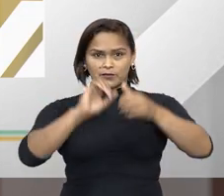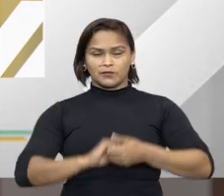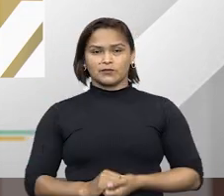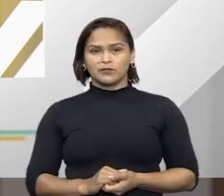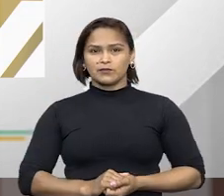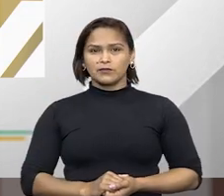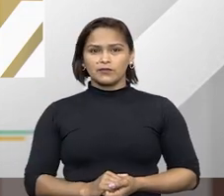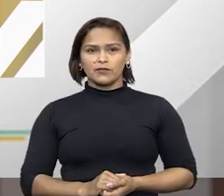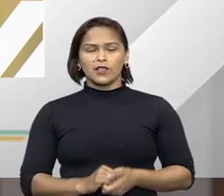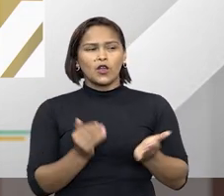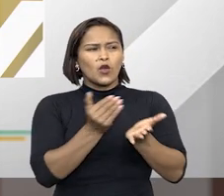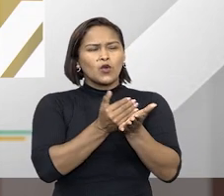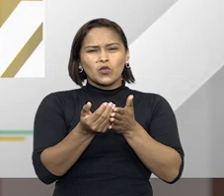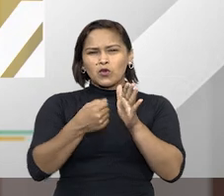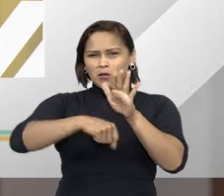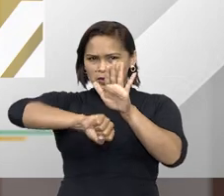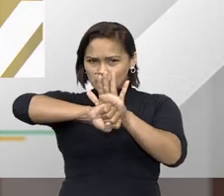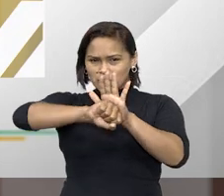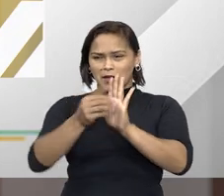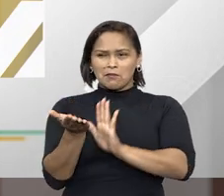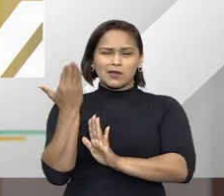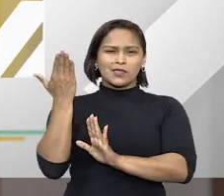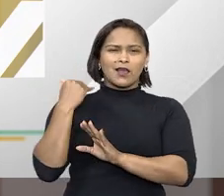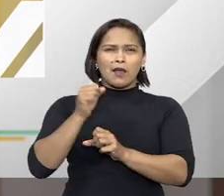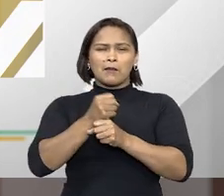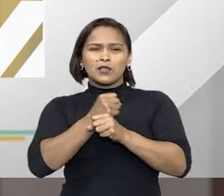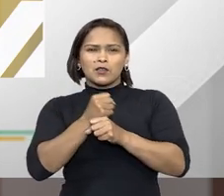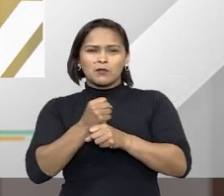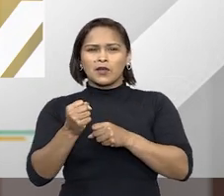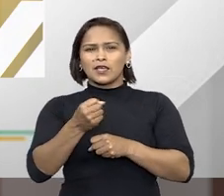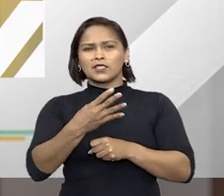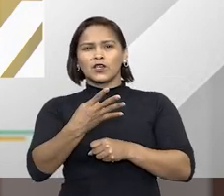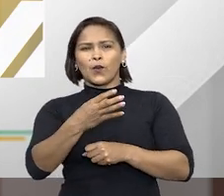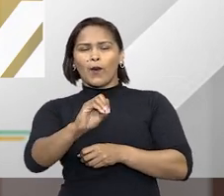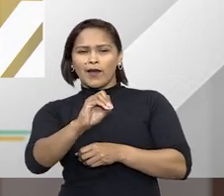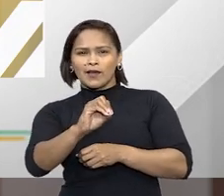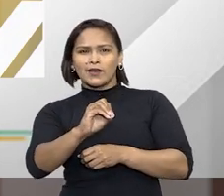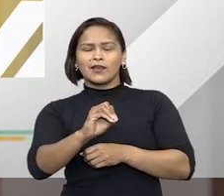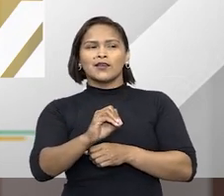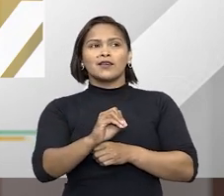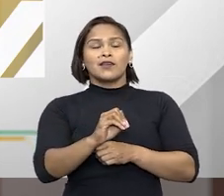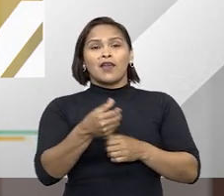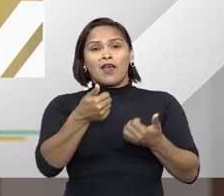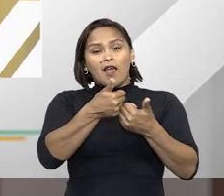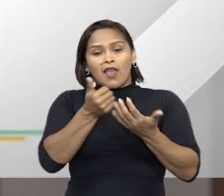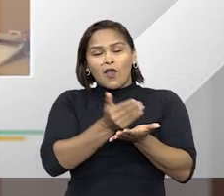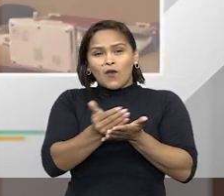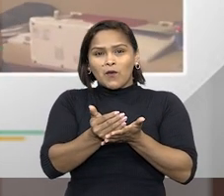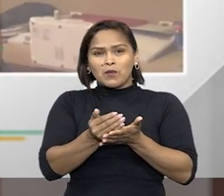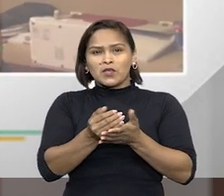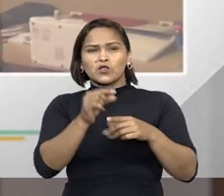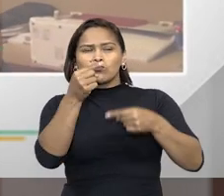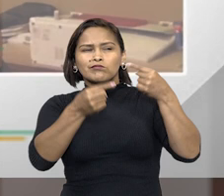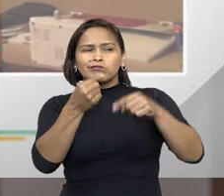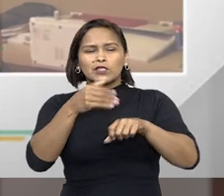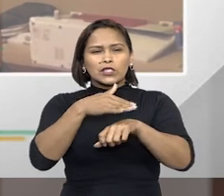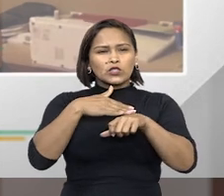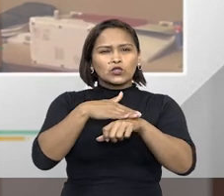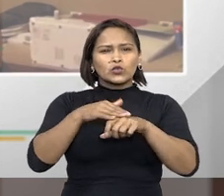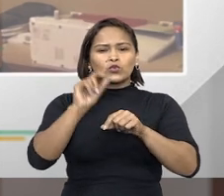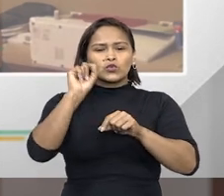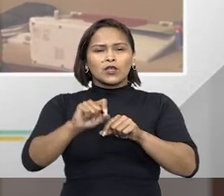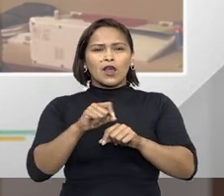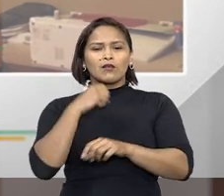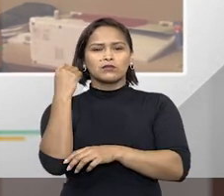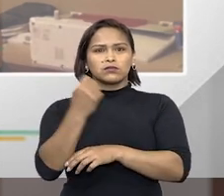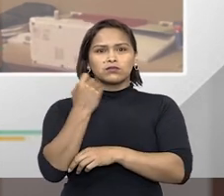No começo do século passado, lá pelos anos 40, já começou a discussão em torno da crise